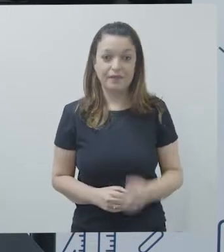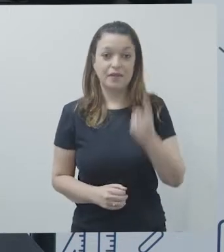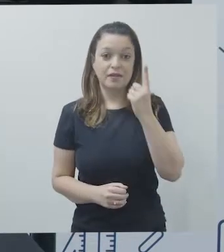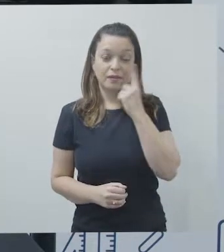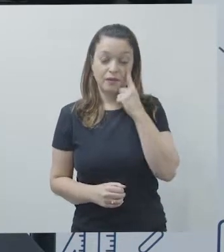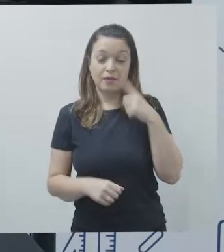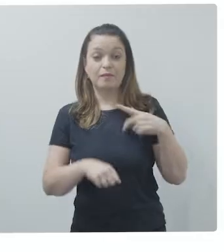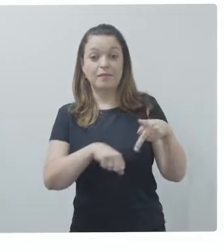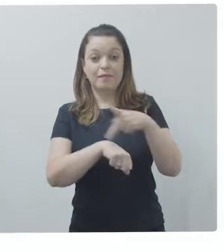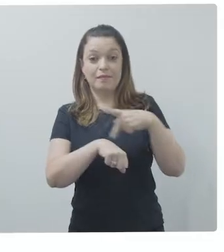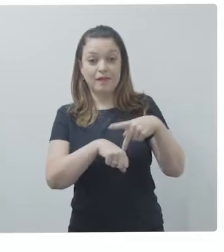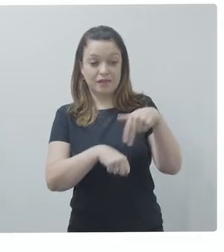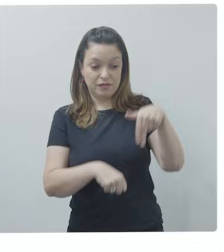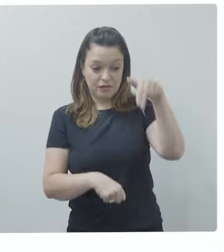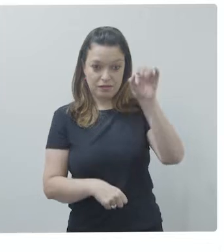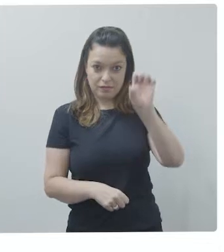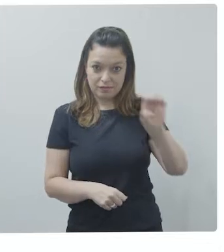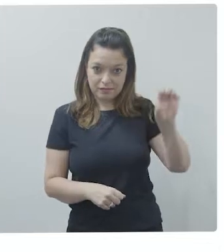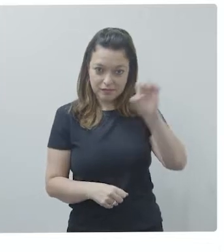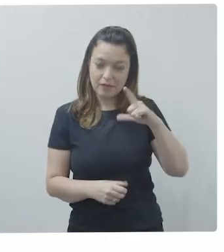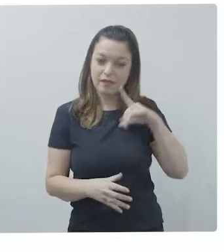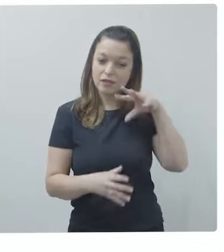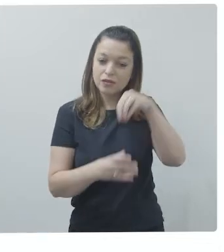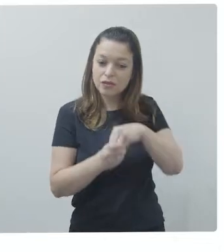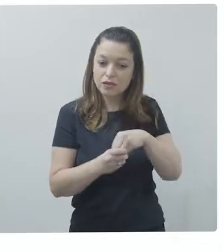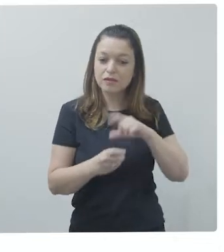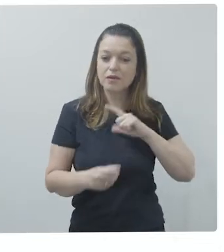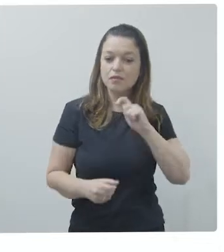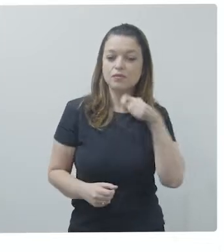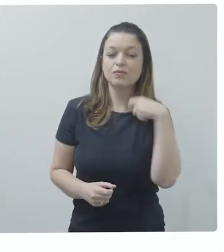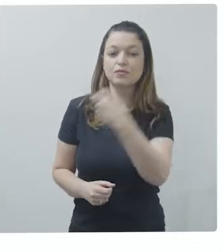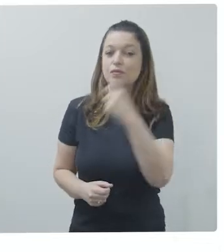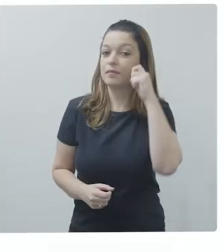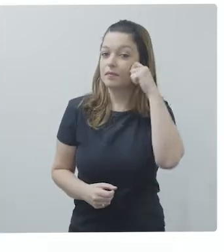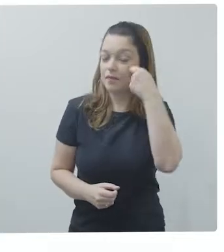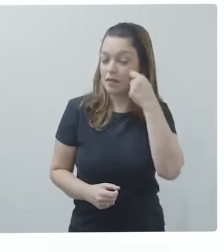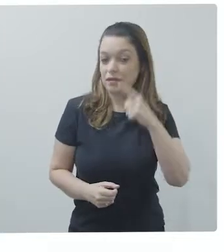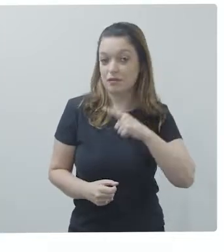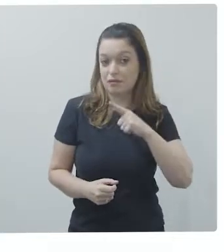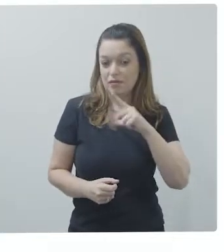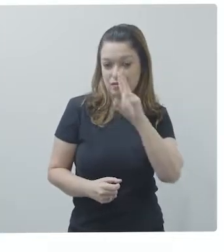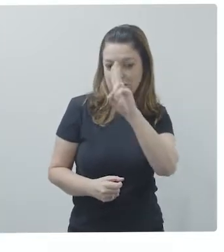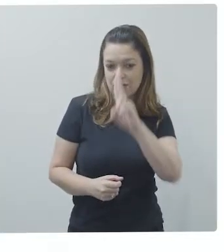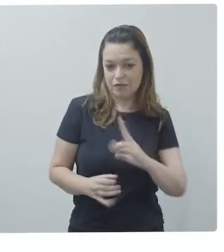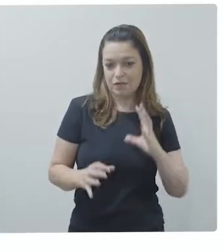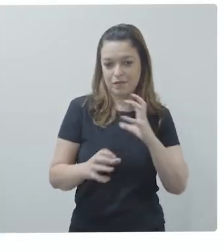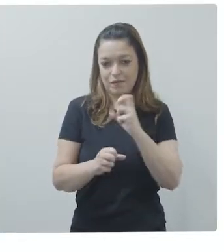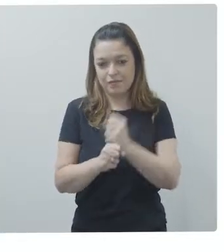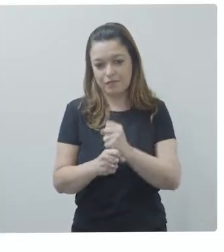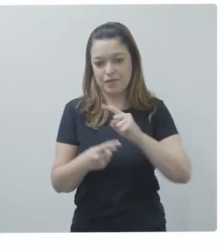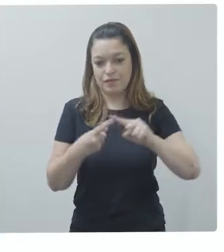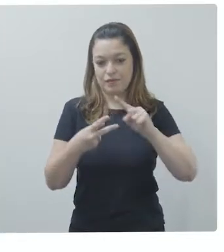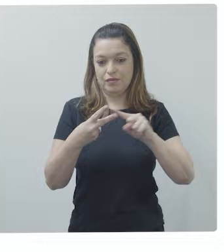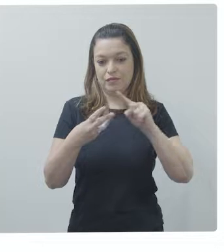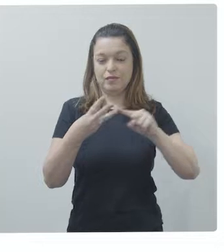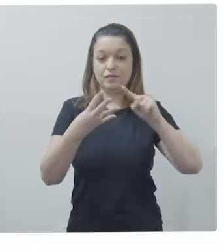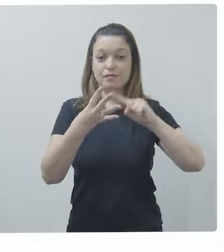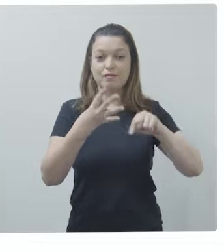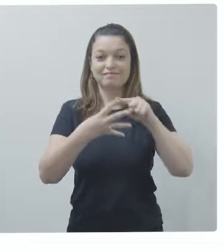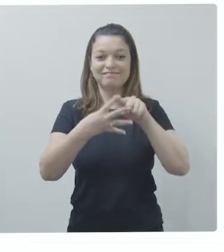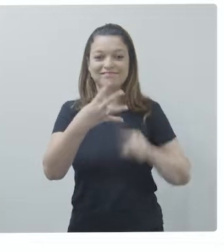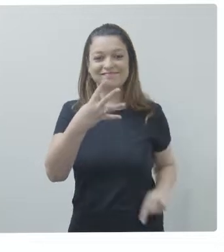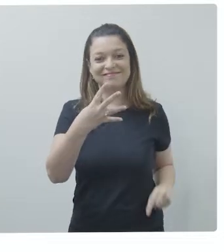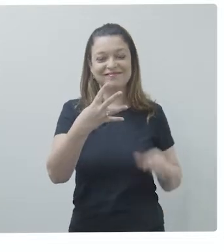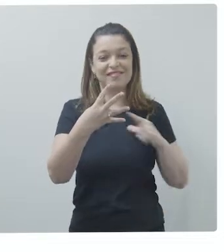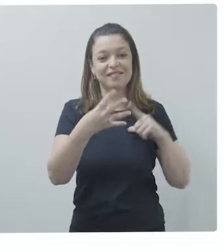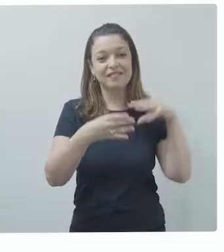países nórdicos englobam Noruega, Suécia, Dinamarca, Islândia e Finlândia, e as